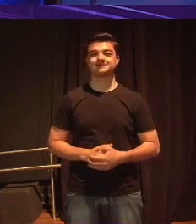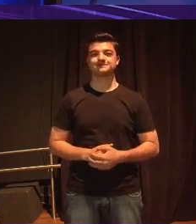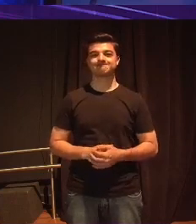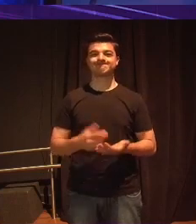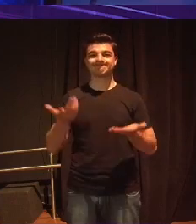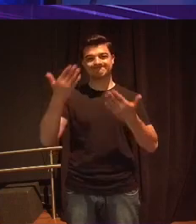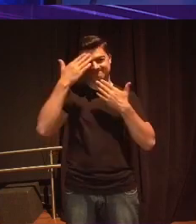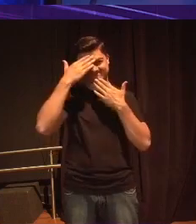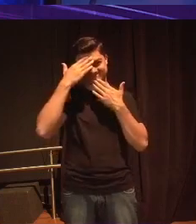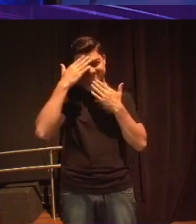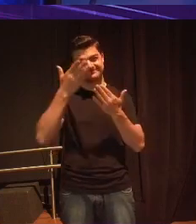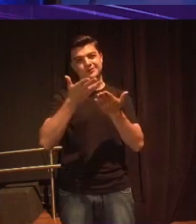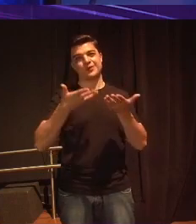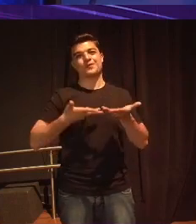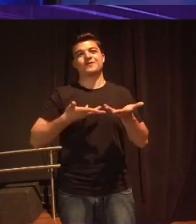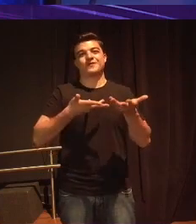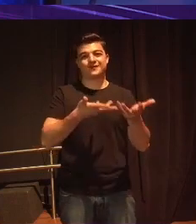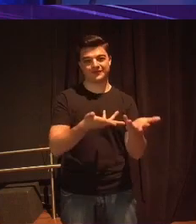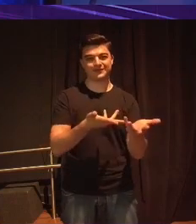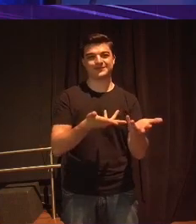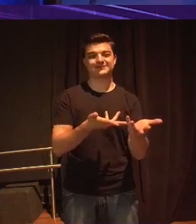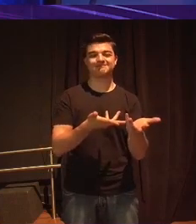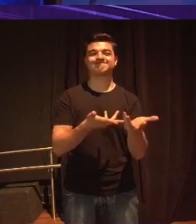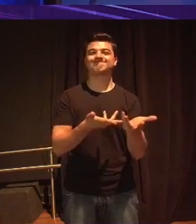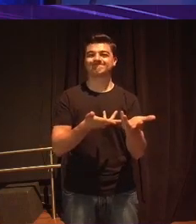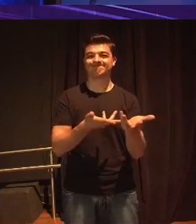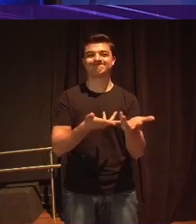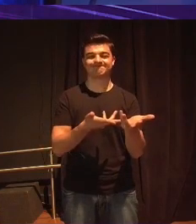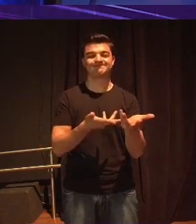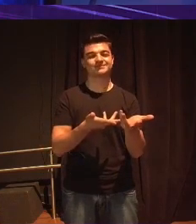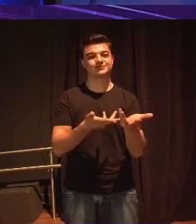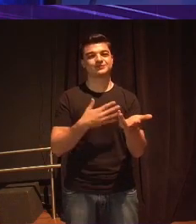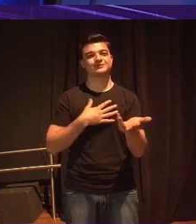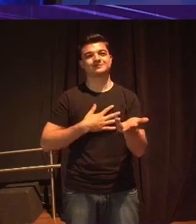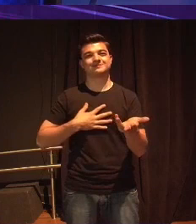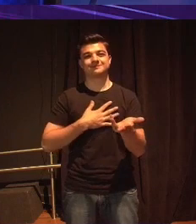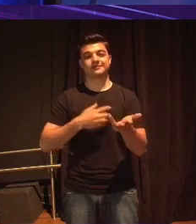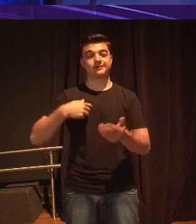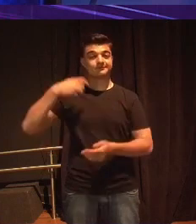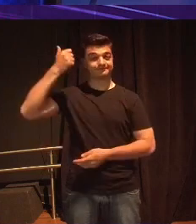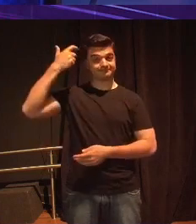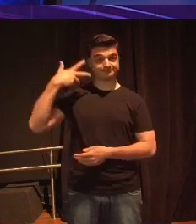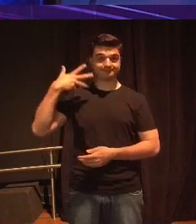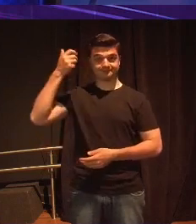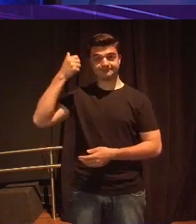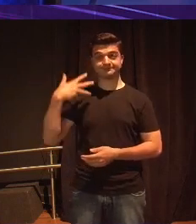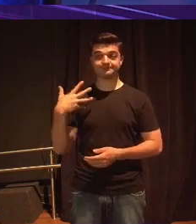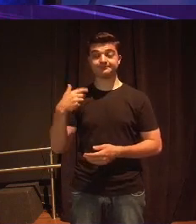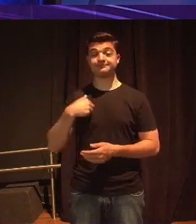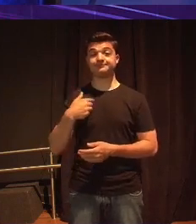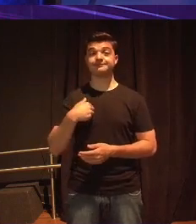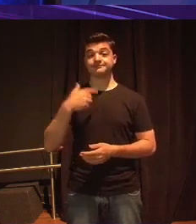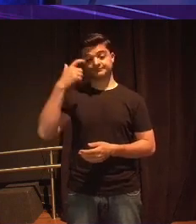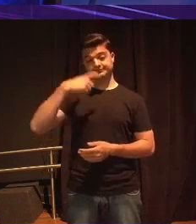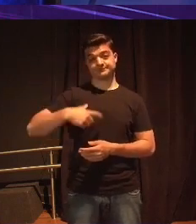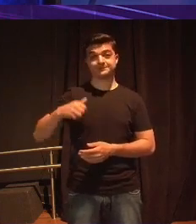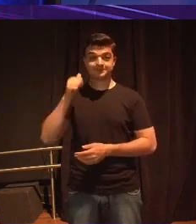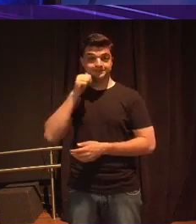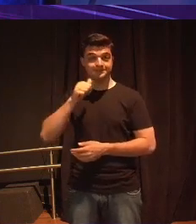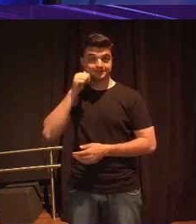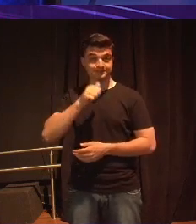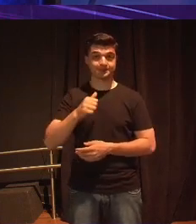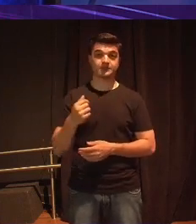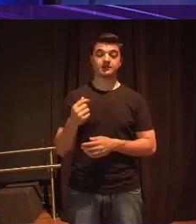Obrigada a vocês aí pelo convite. Acho que eu posso começar até com uma autodescrição, né? Eu sou mulher, eu